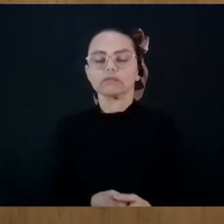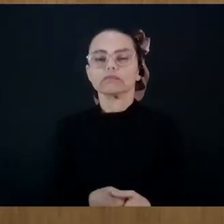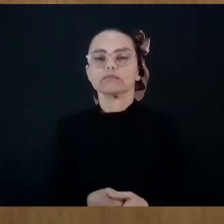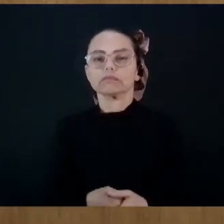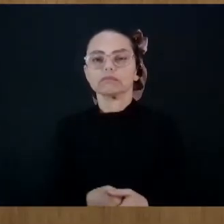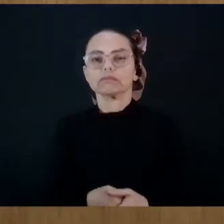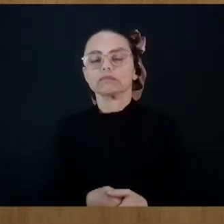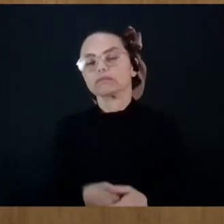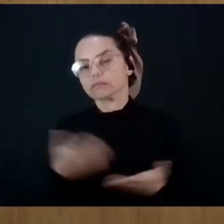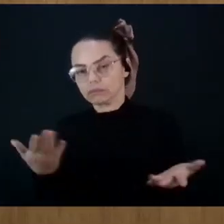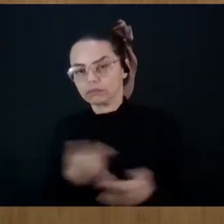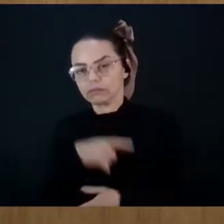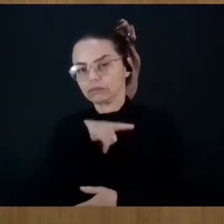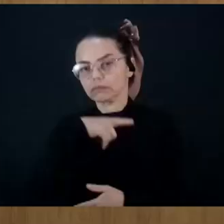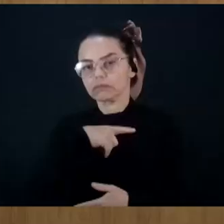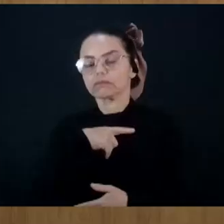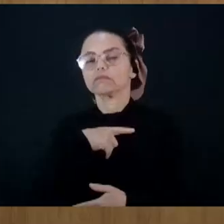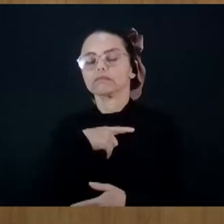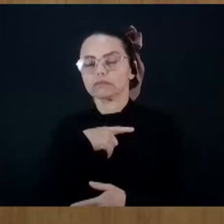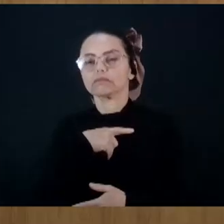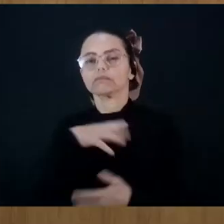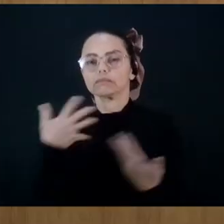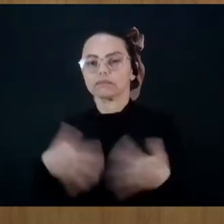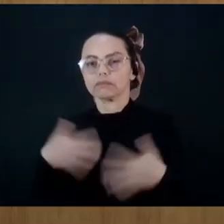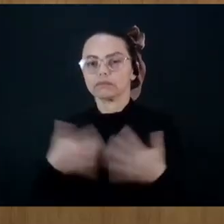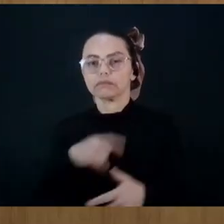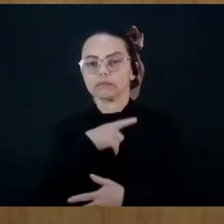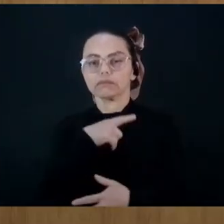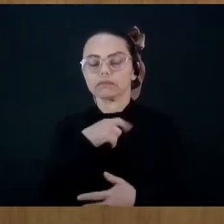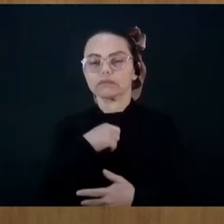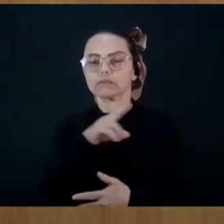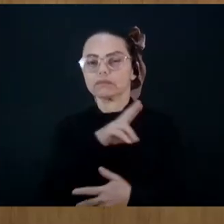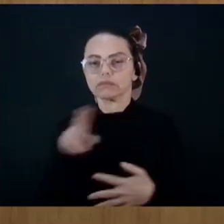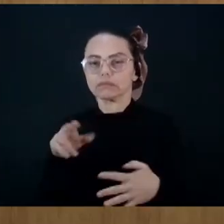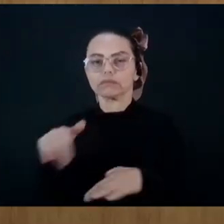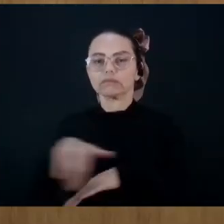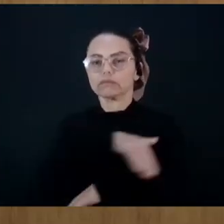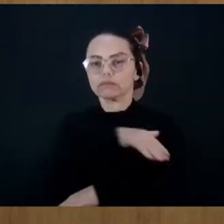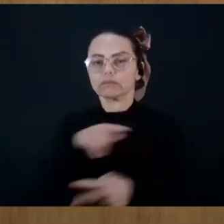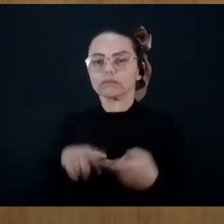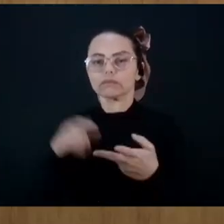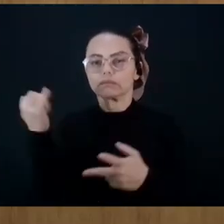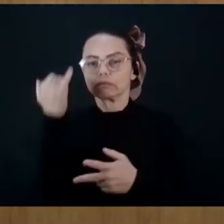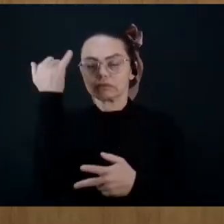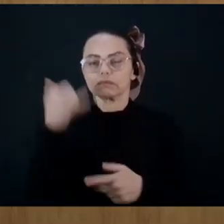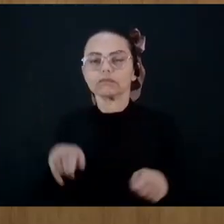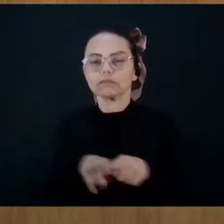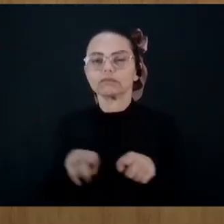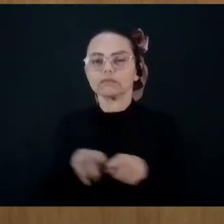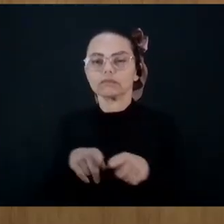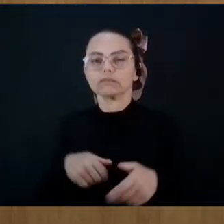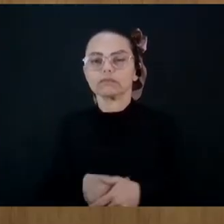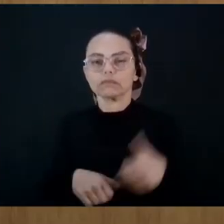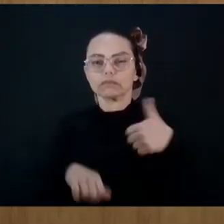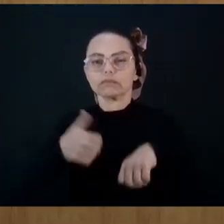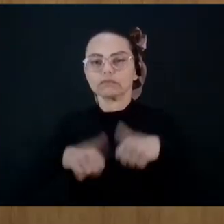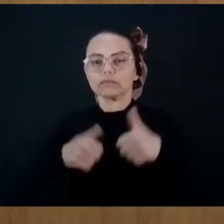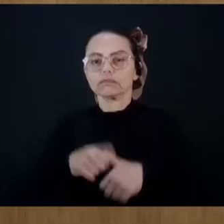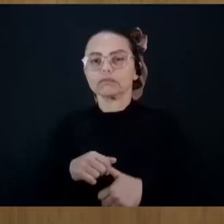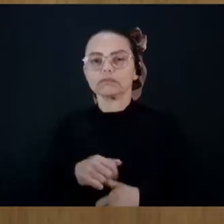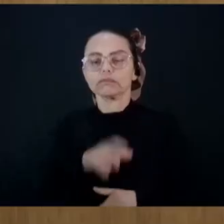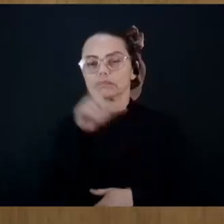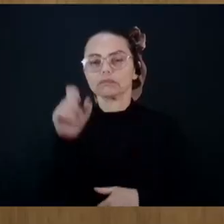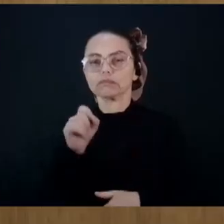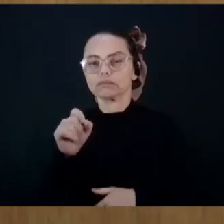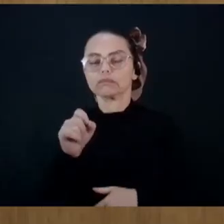então teve bastante área aí, nome de rua, a importância também, nós analisamos quem é a pessoa que está sendo